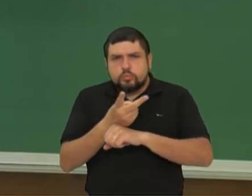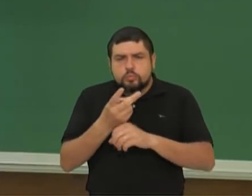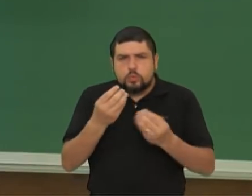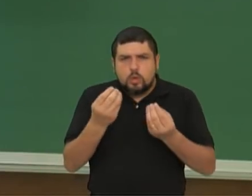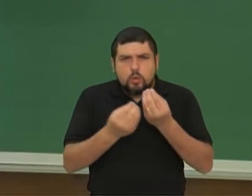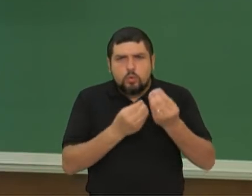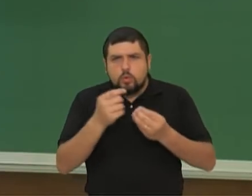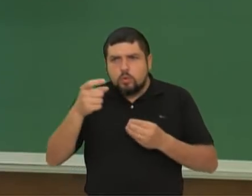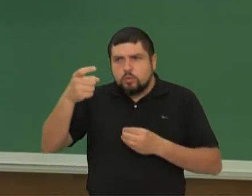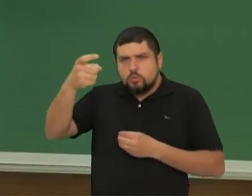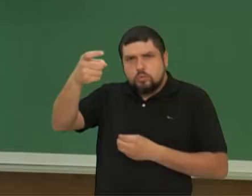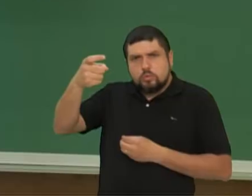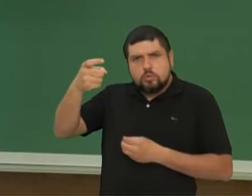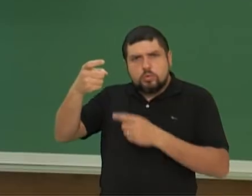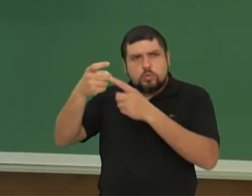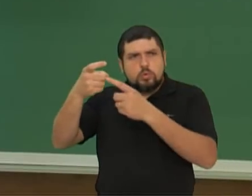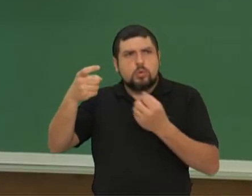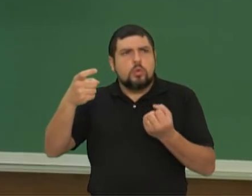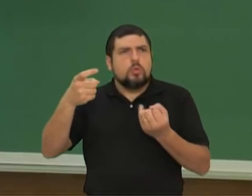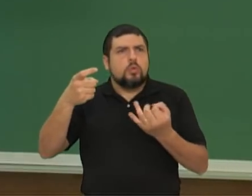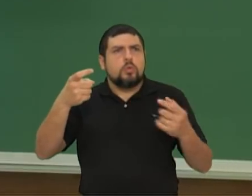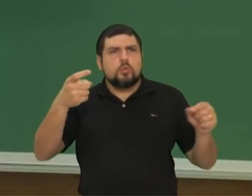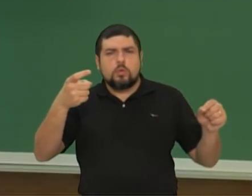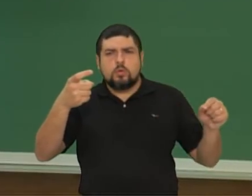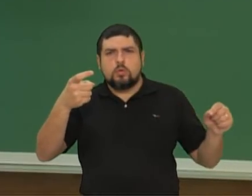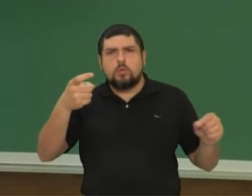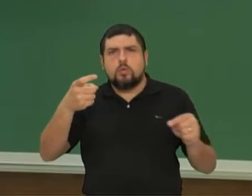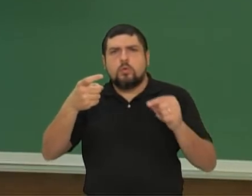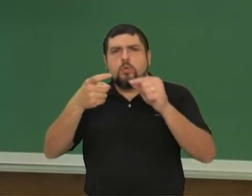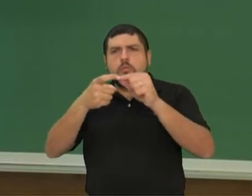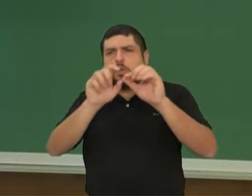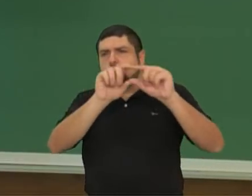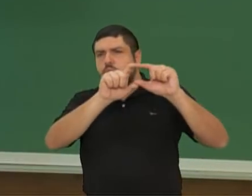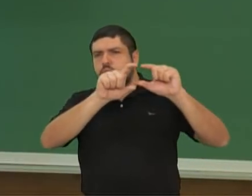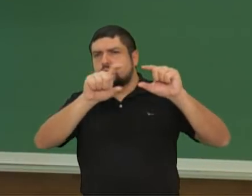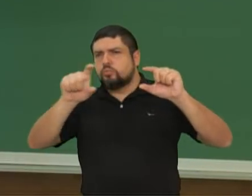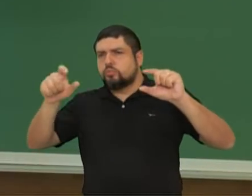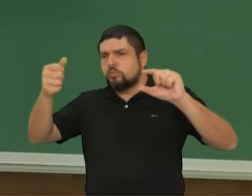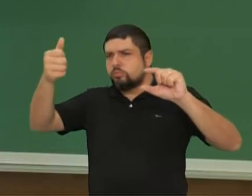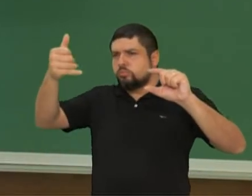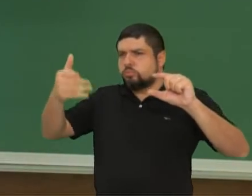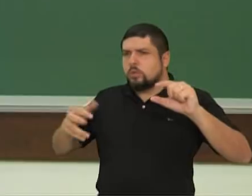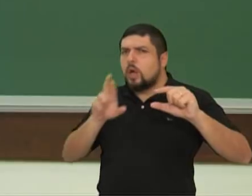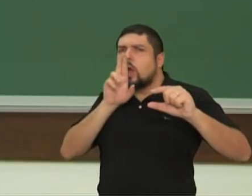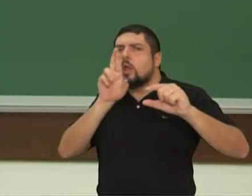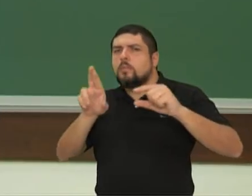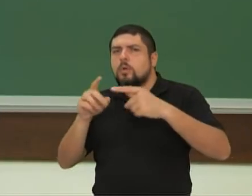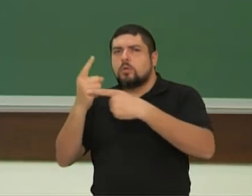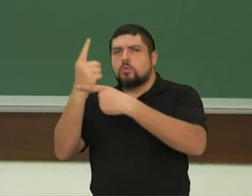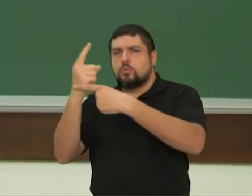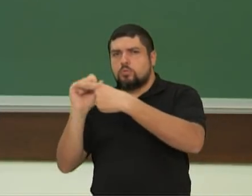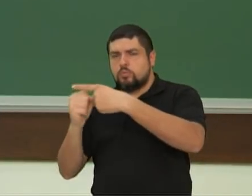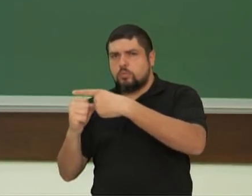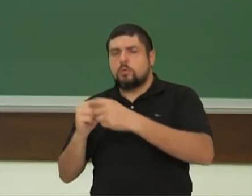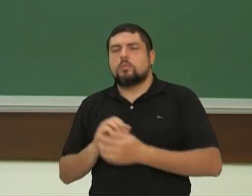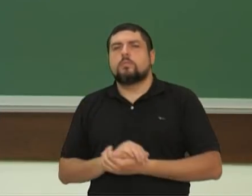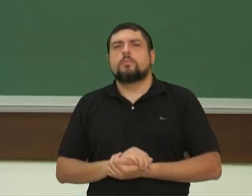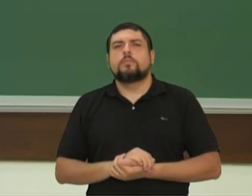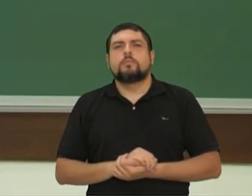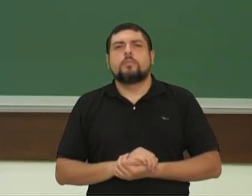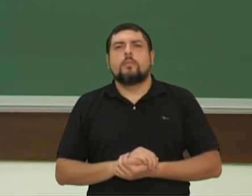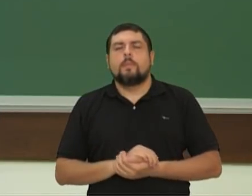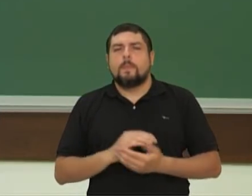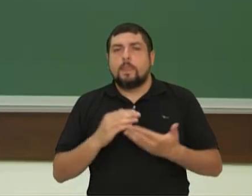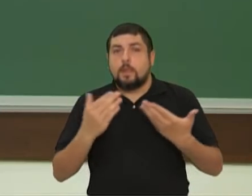valor x, para que a função seja igual a 1 sobre 8. E aí, gente, olha só. Nesse caso, quando você